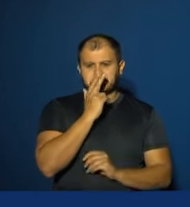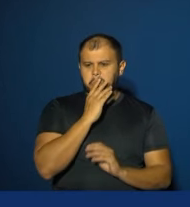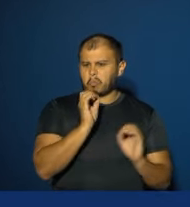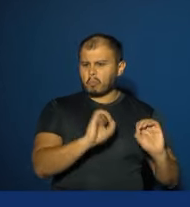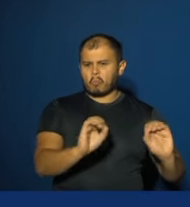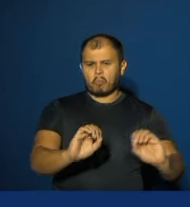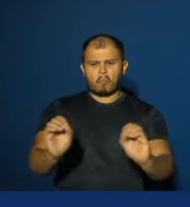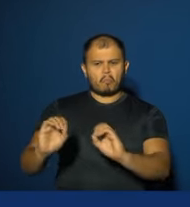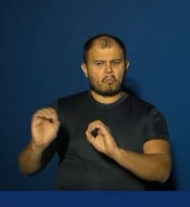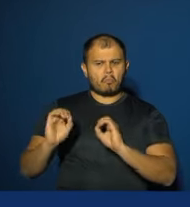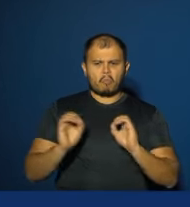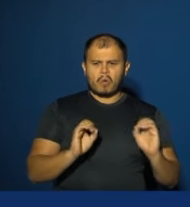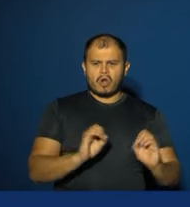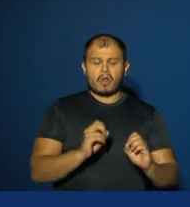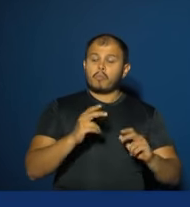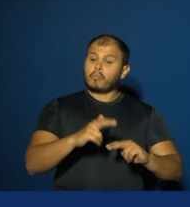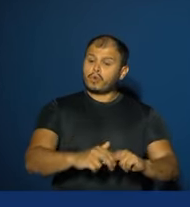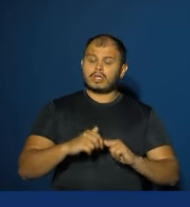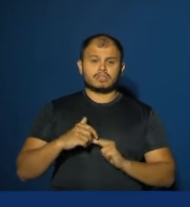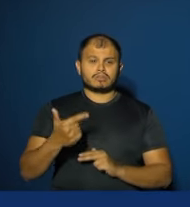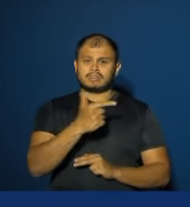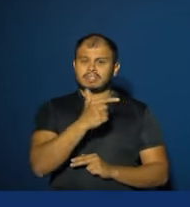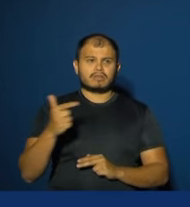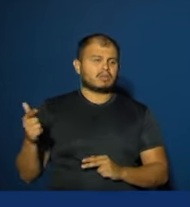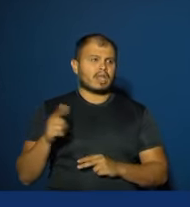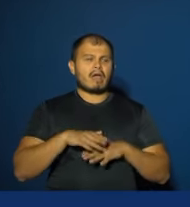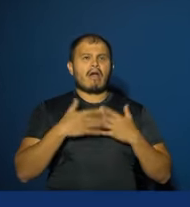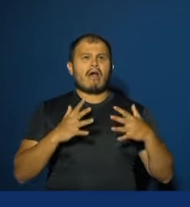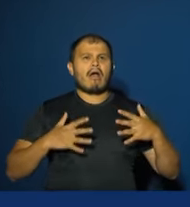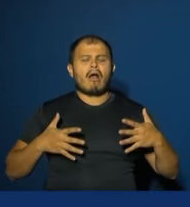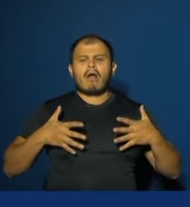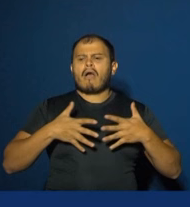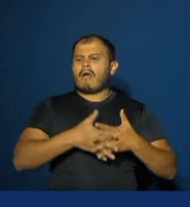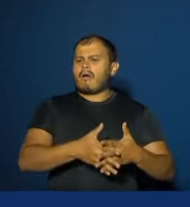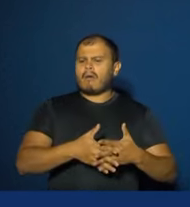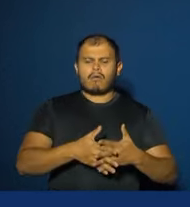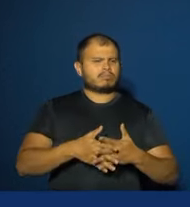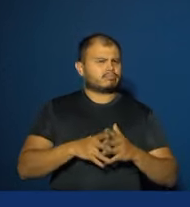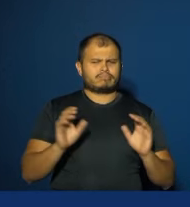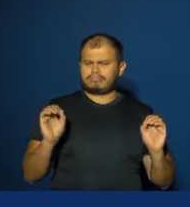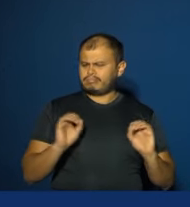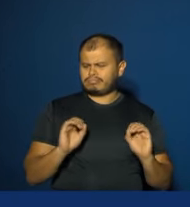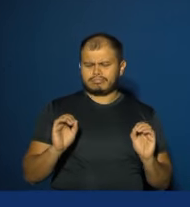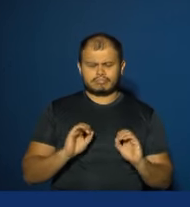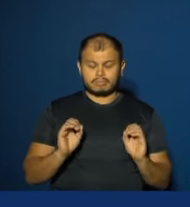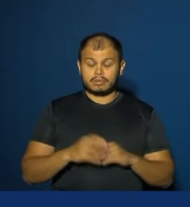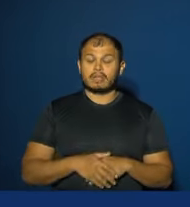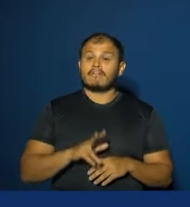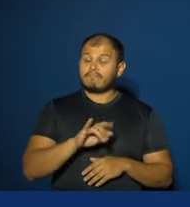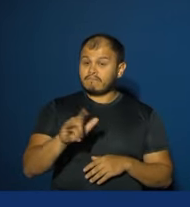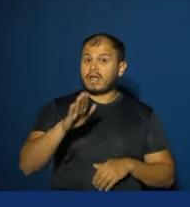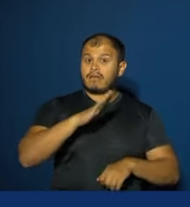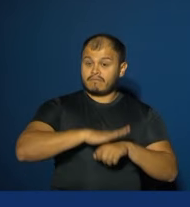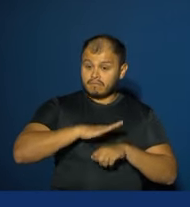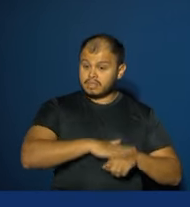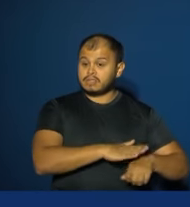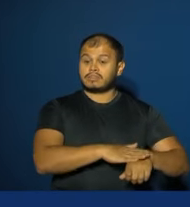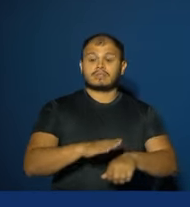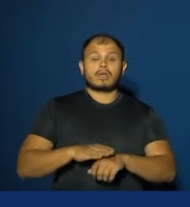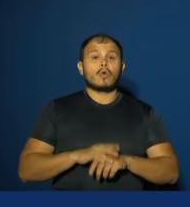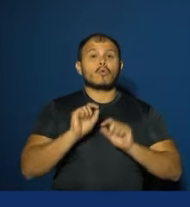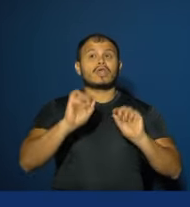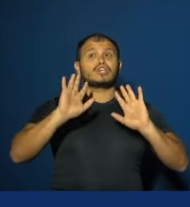e, portanto, não há aqui polêmica alguma, e nós iremos executar aquilo que